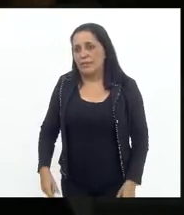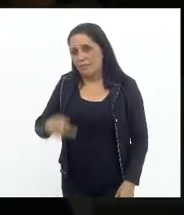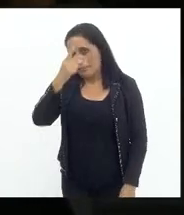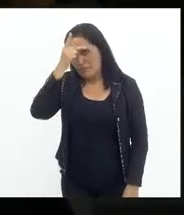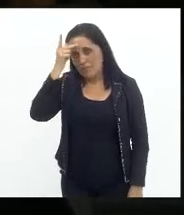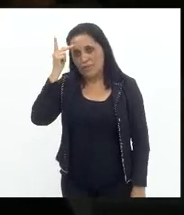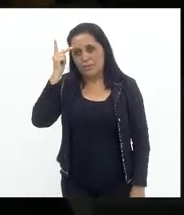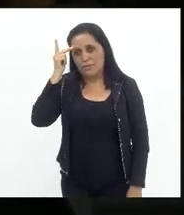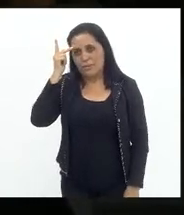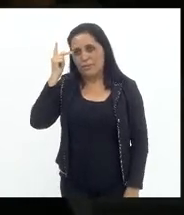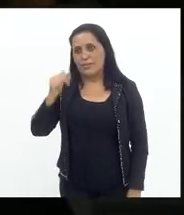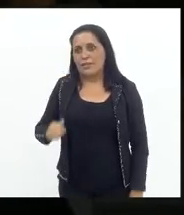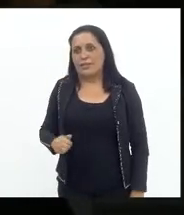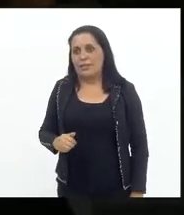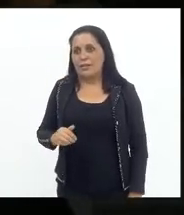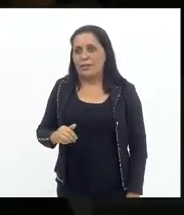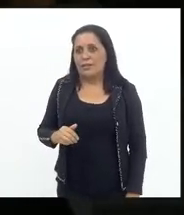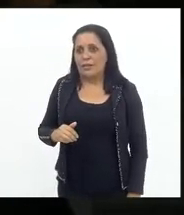pessoas